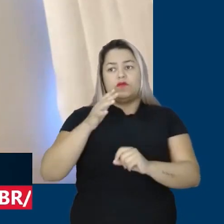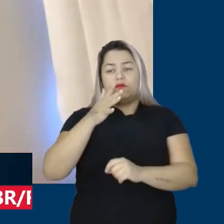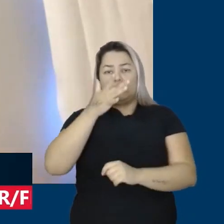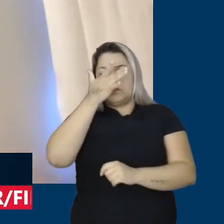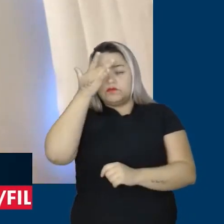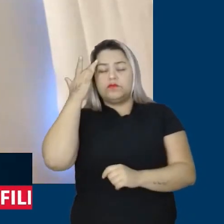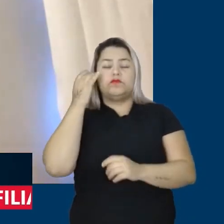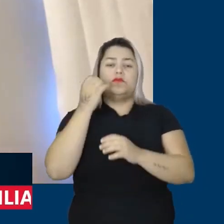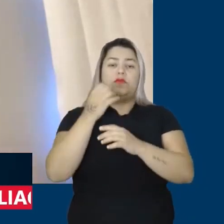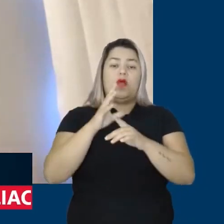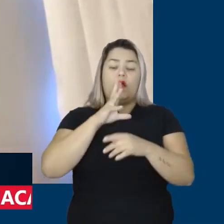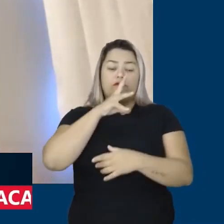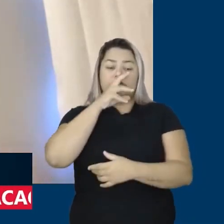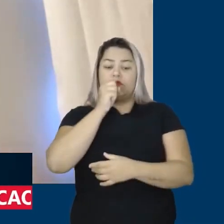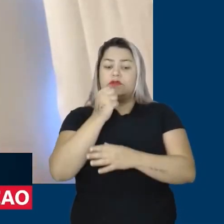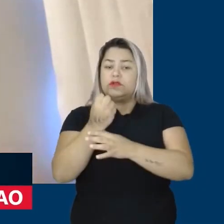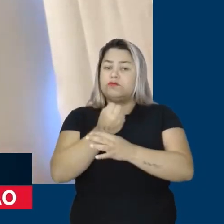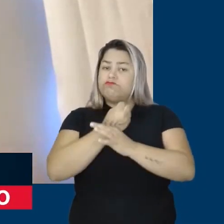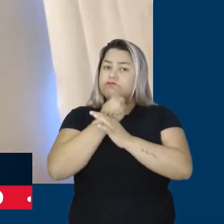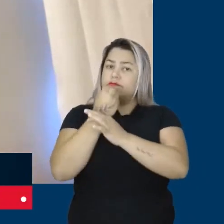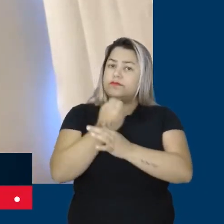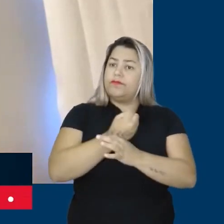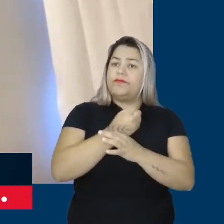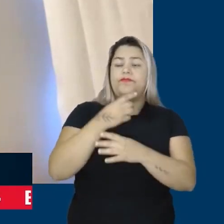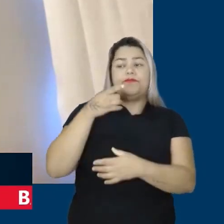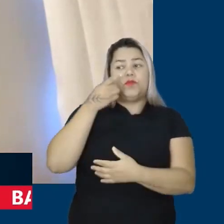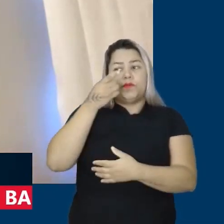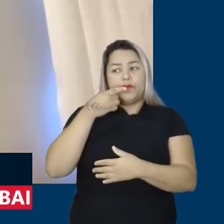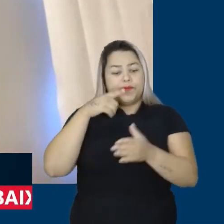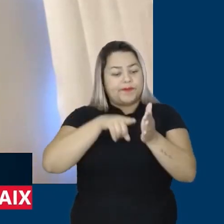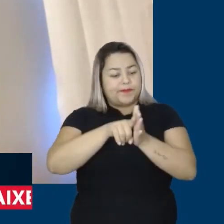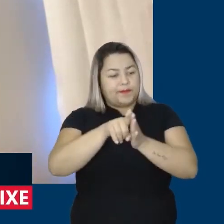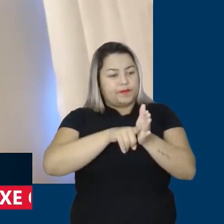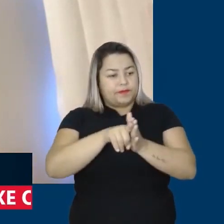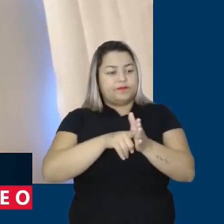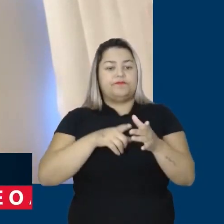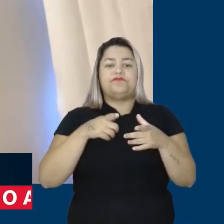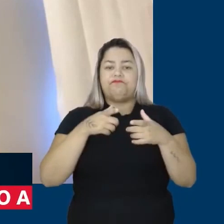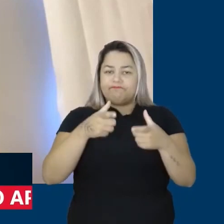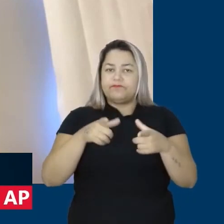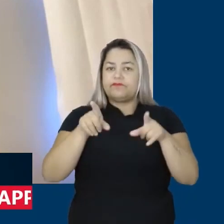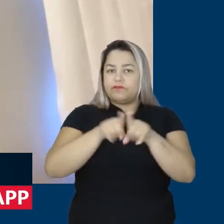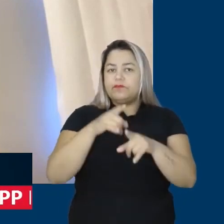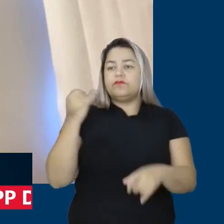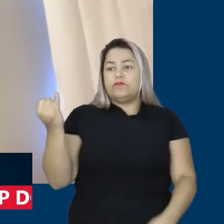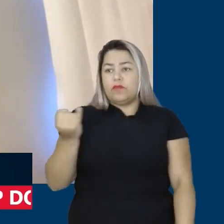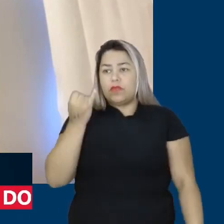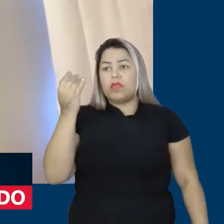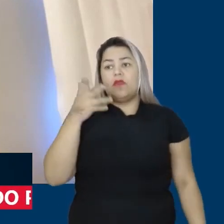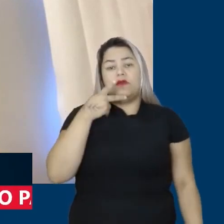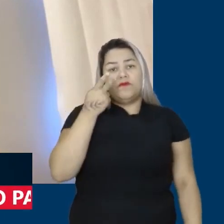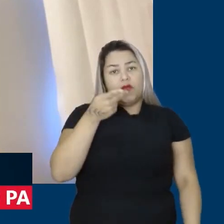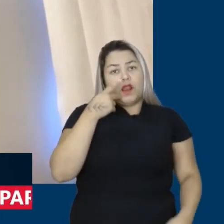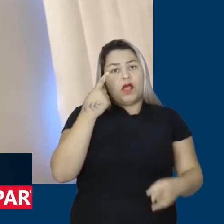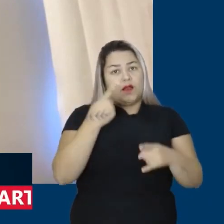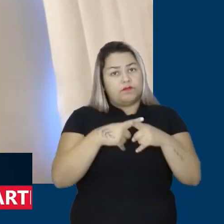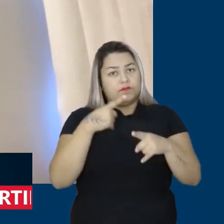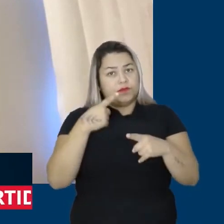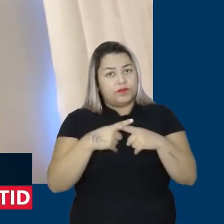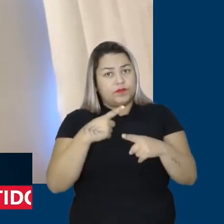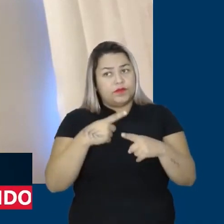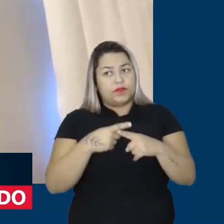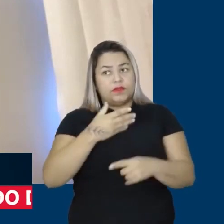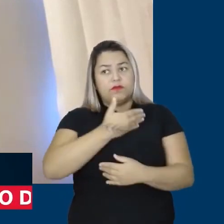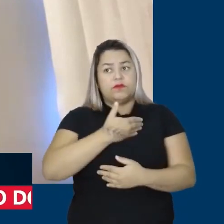segurança, com membros do parlamento, com pesquisadores da área, e eu acho que é fundamental dizer isso, porque